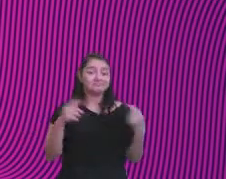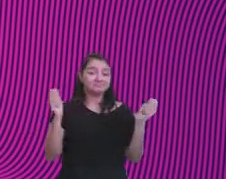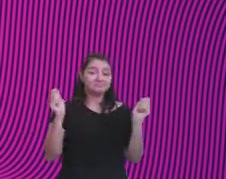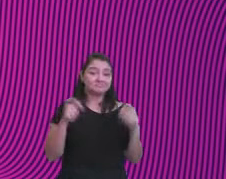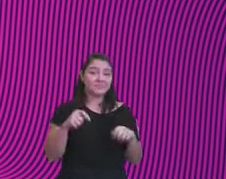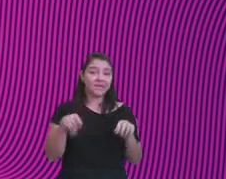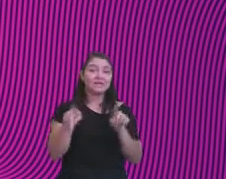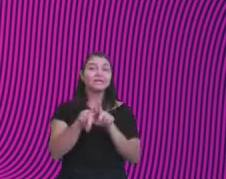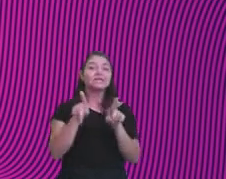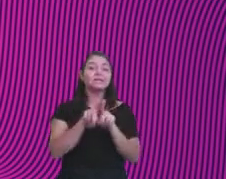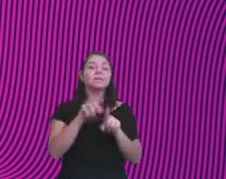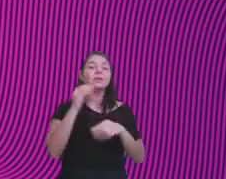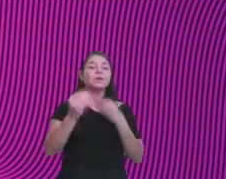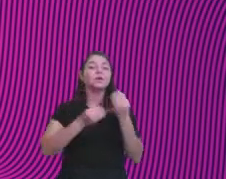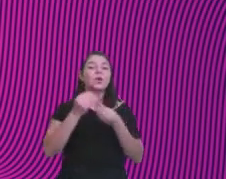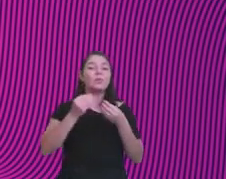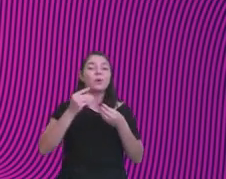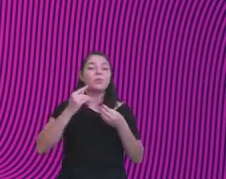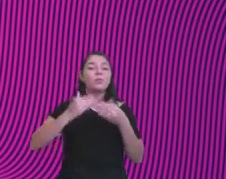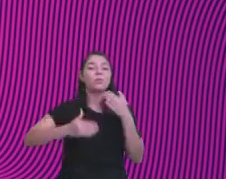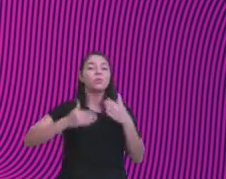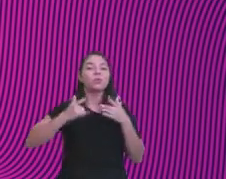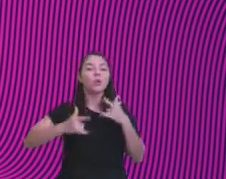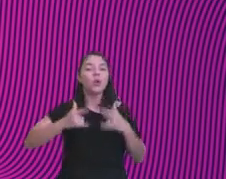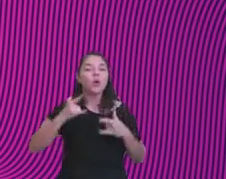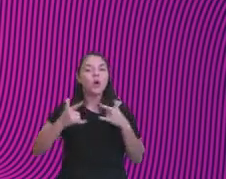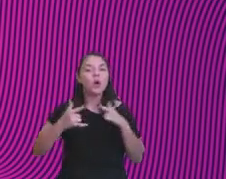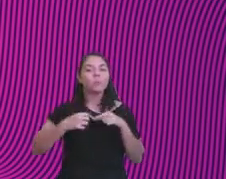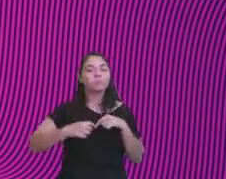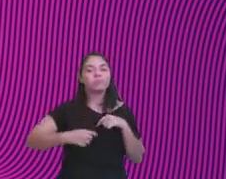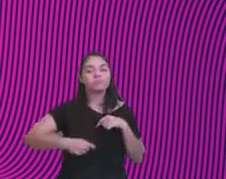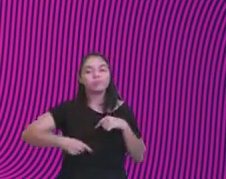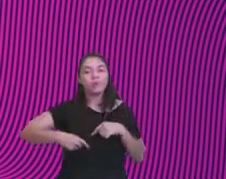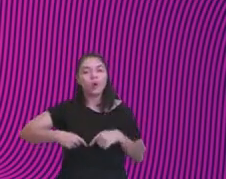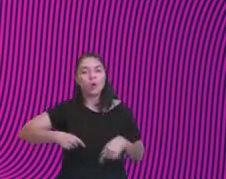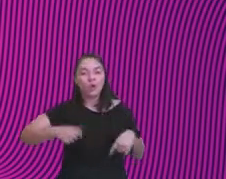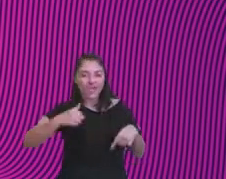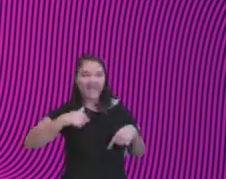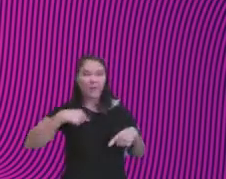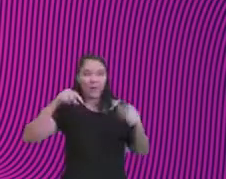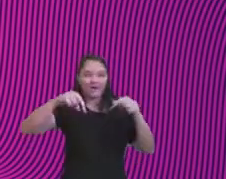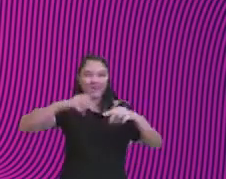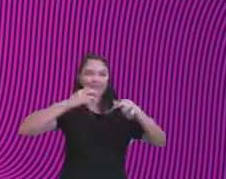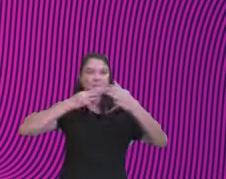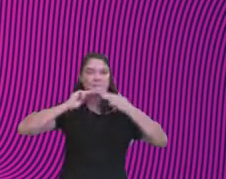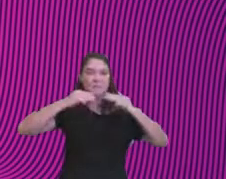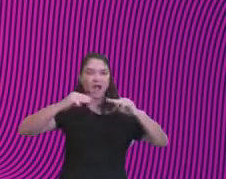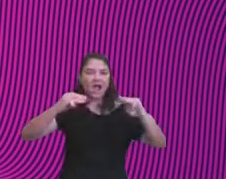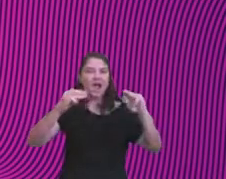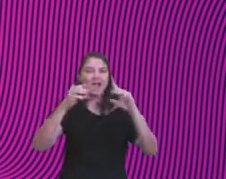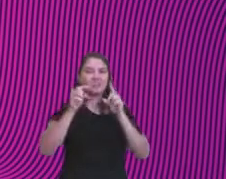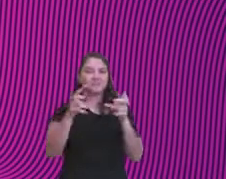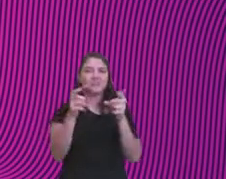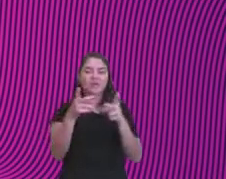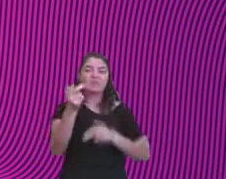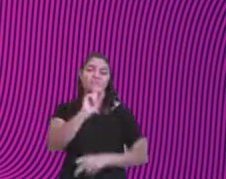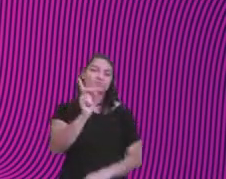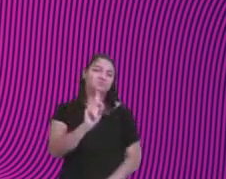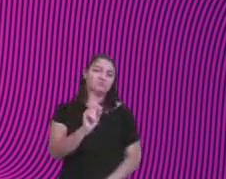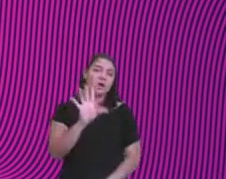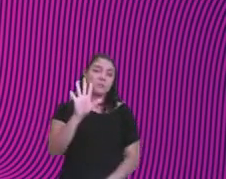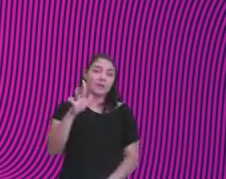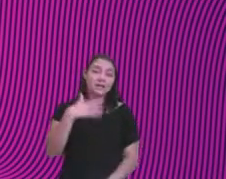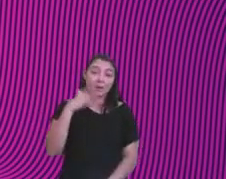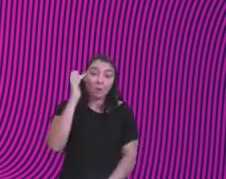por via robótica. Eu não estou aqui para fazer nenhum marketing de nenhum acesso, mas eu acho que é a forma que a